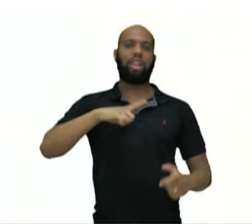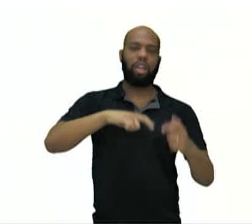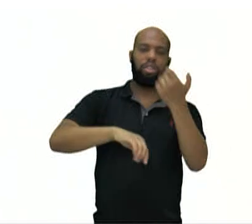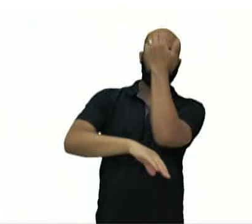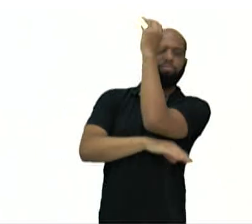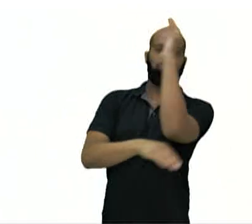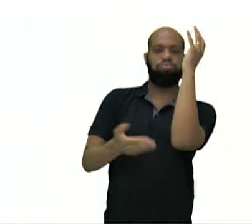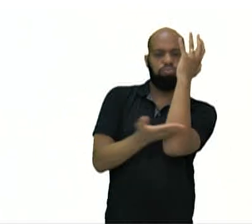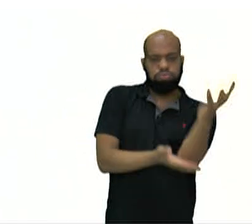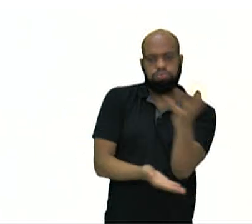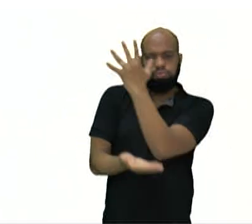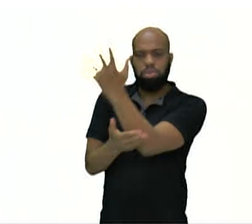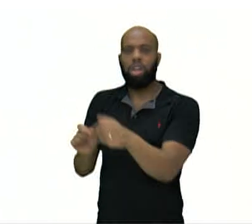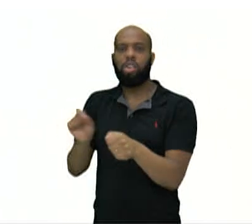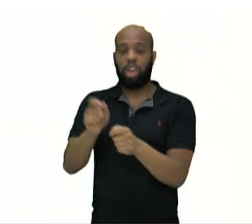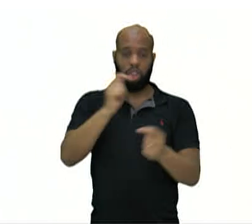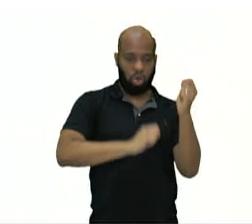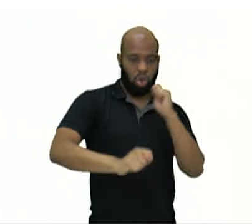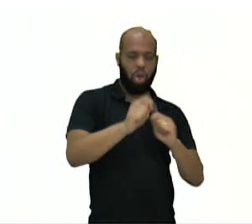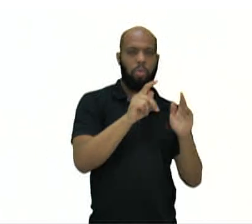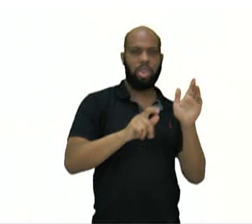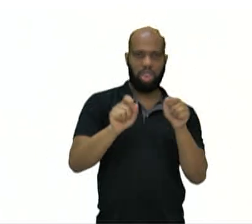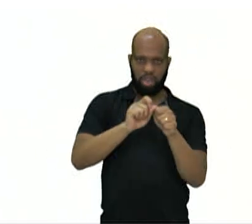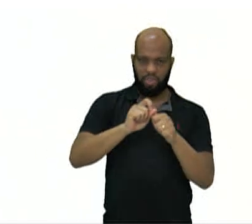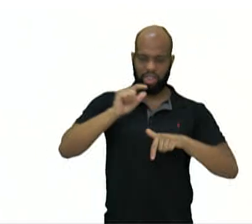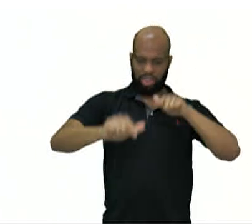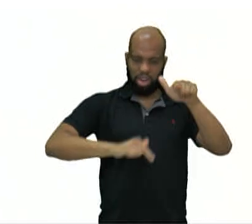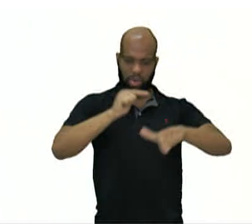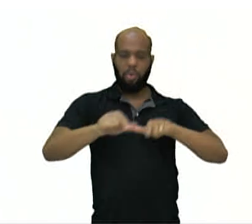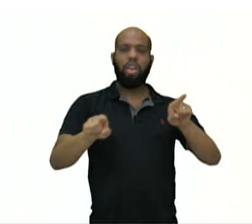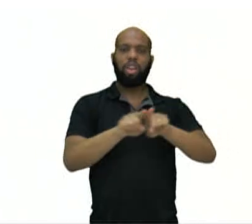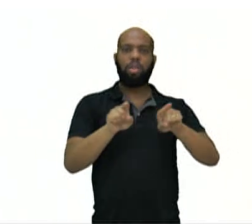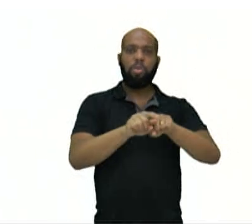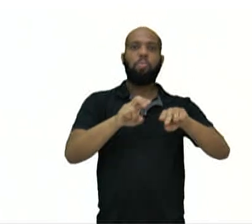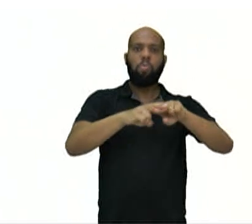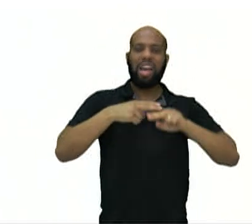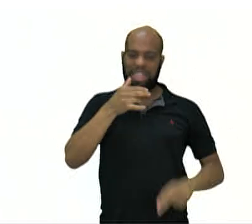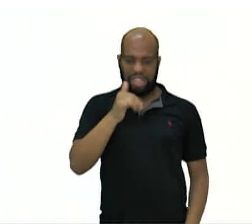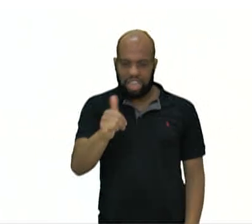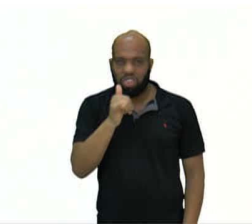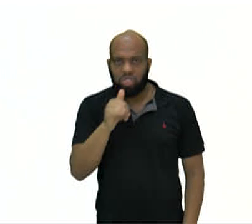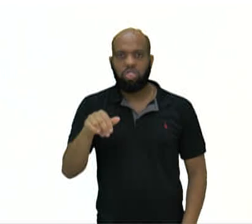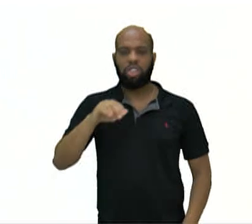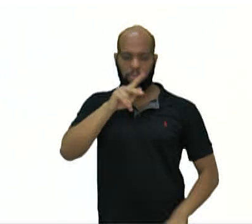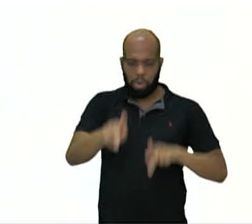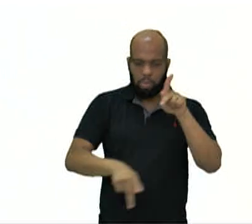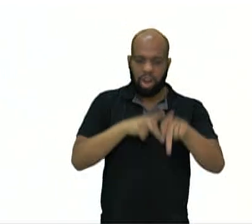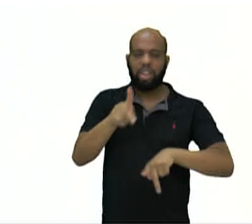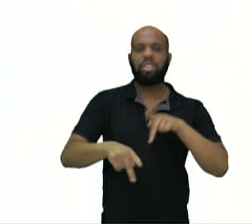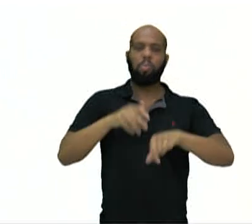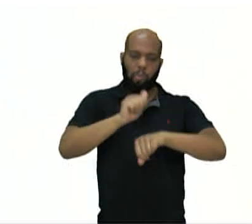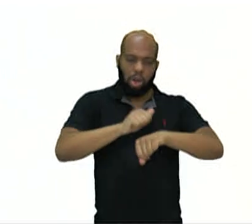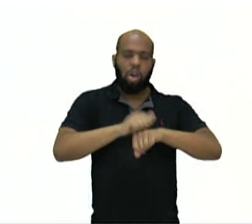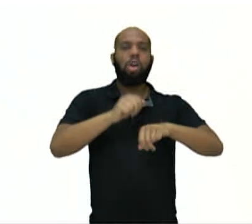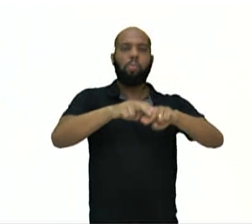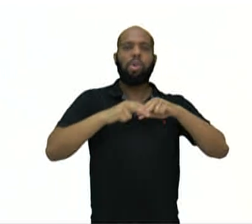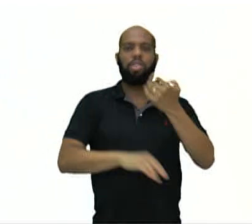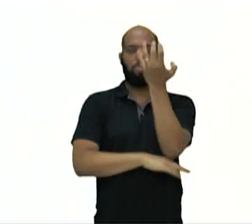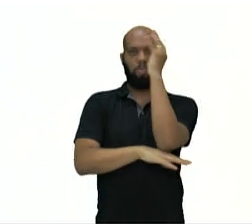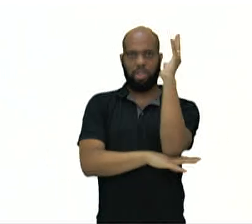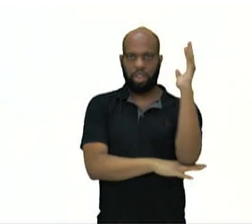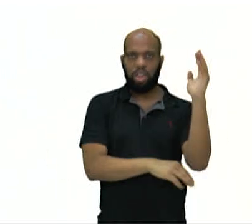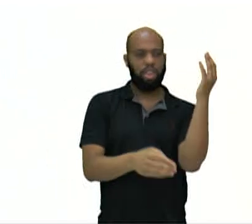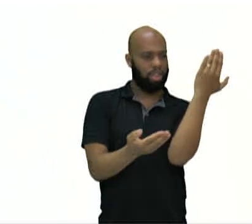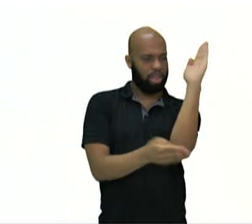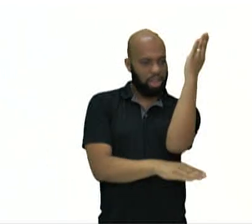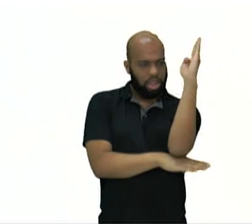de árvores para atividades agropastoris e também como fonte energética da população carente por conta de madeira e a